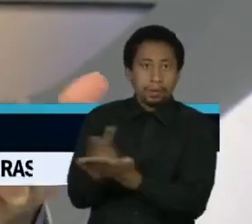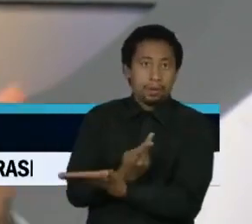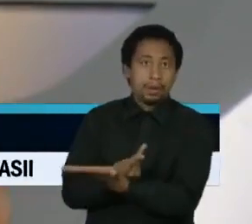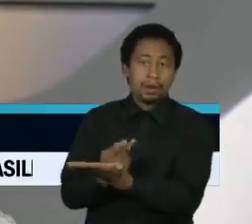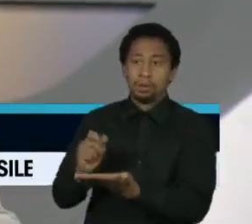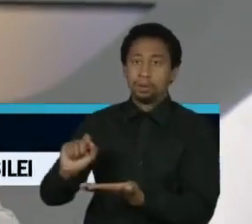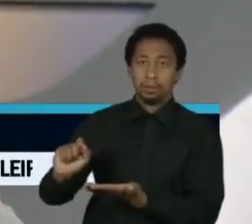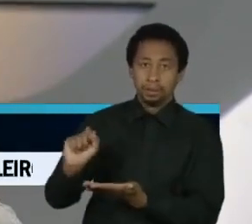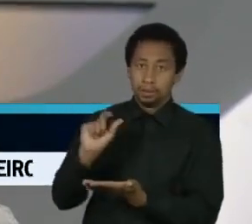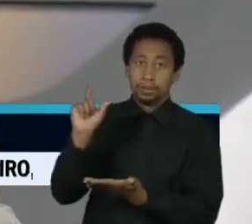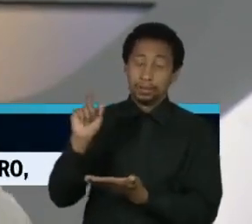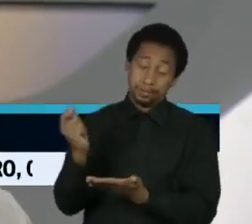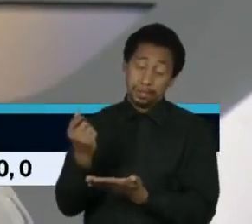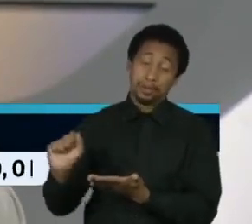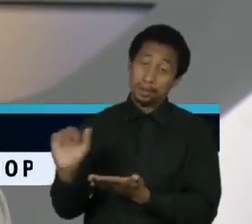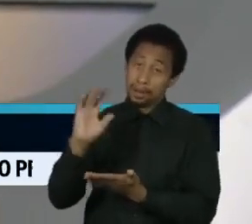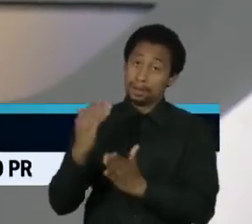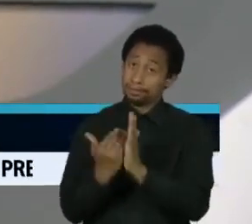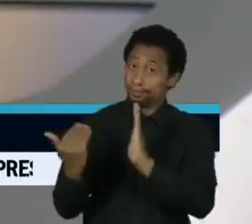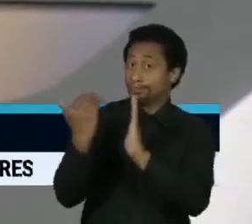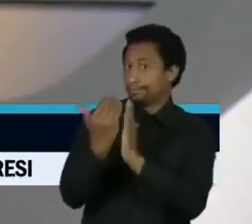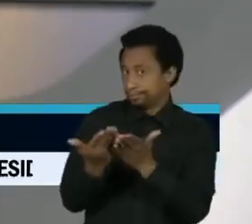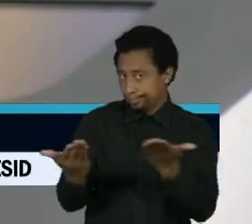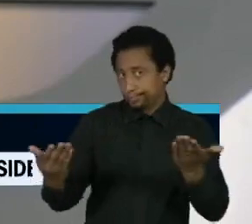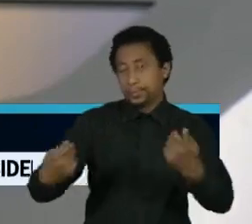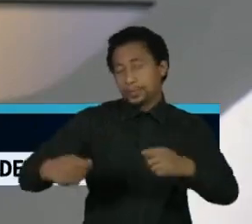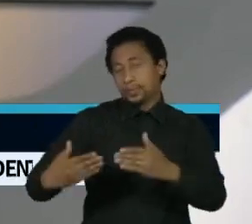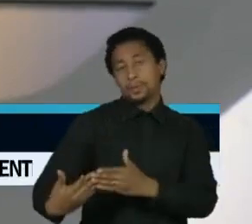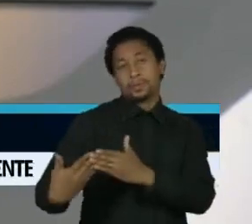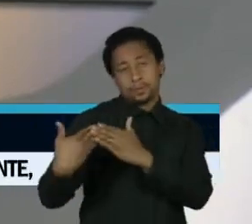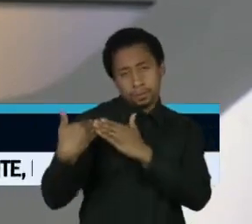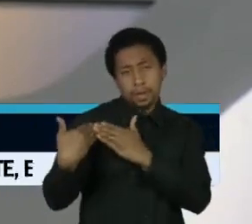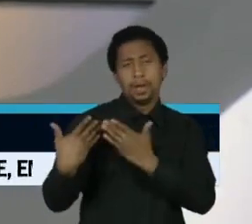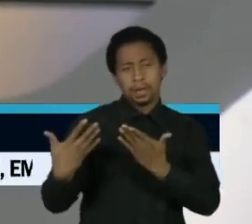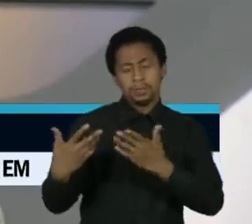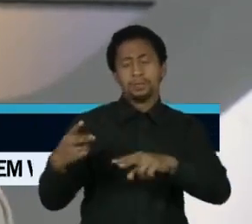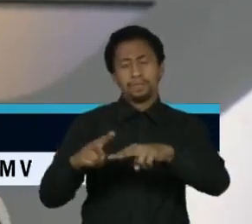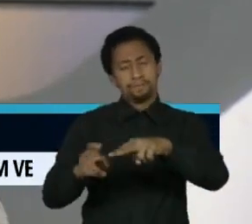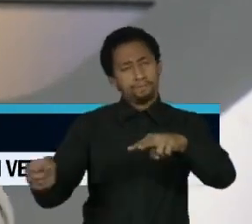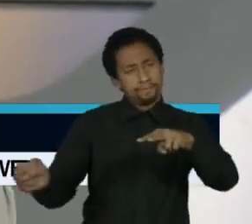preocupação com essa transparência, nós precisamos ter responsabilidade para punir os